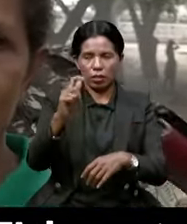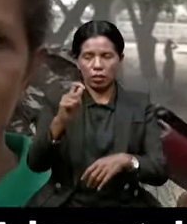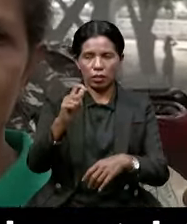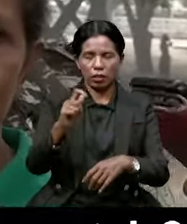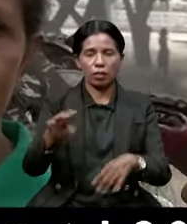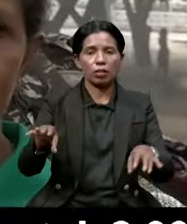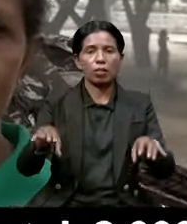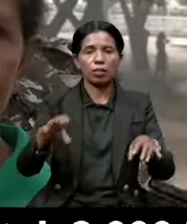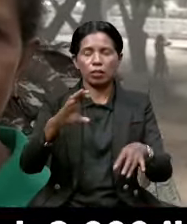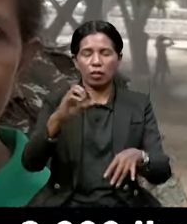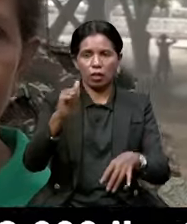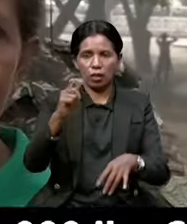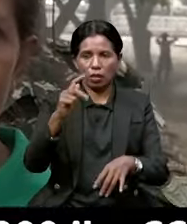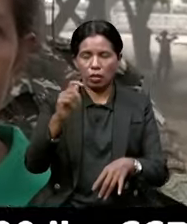a